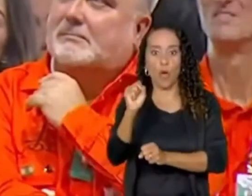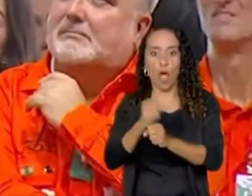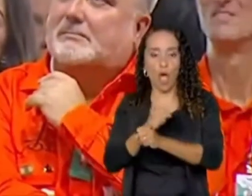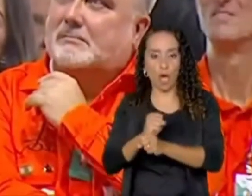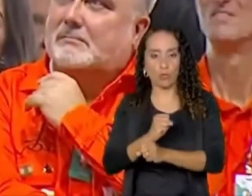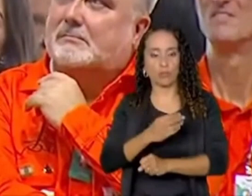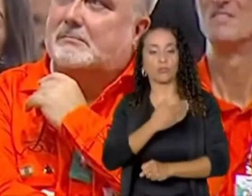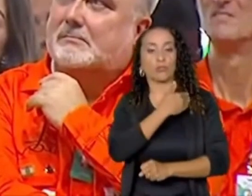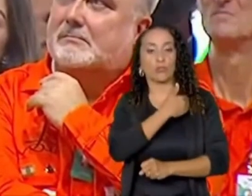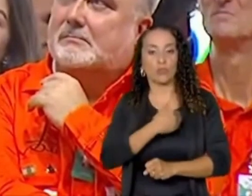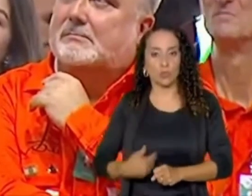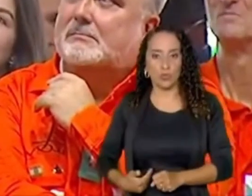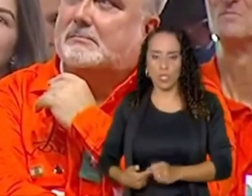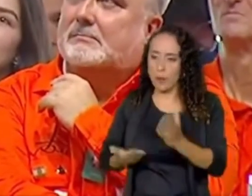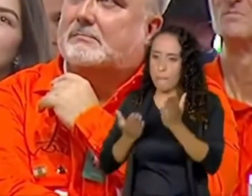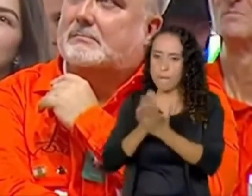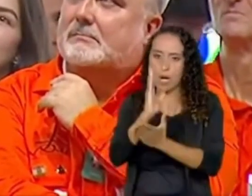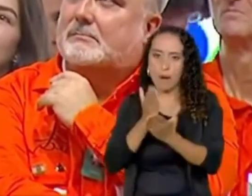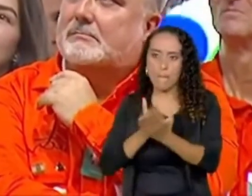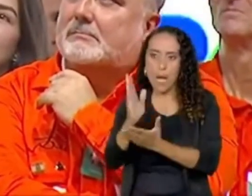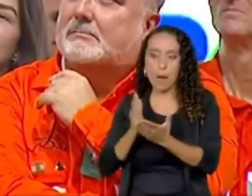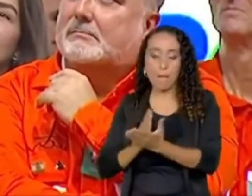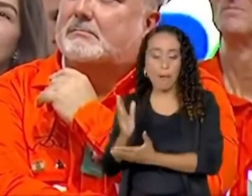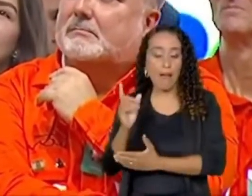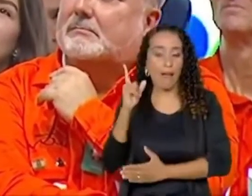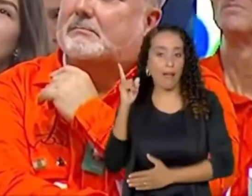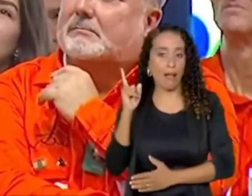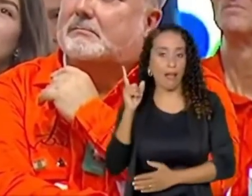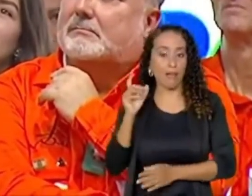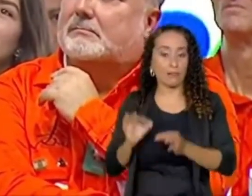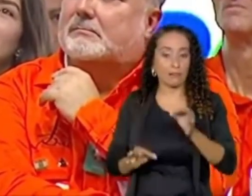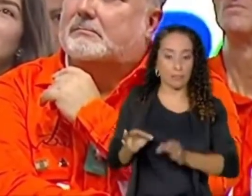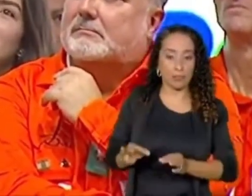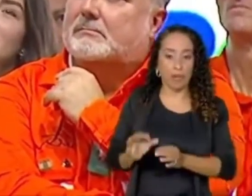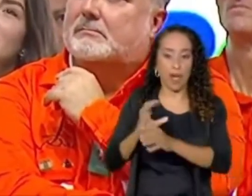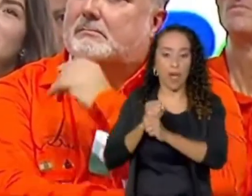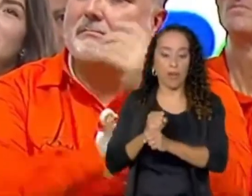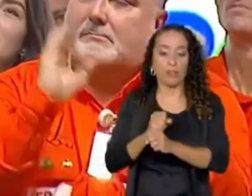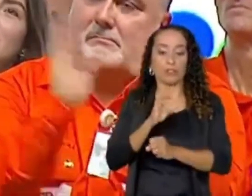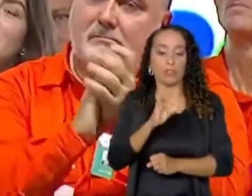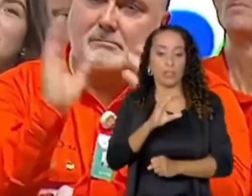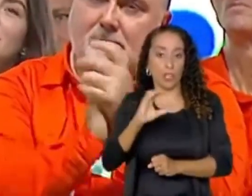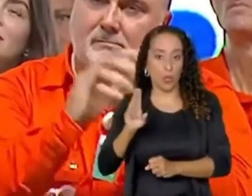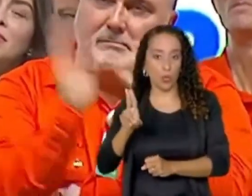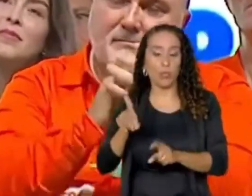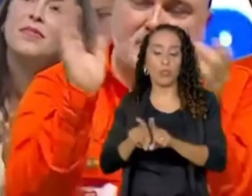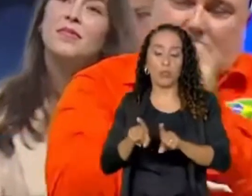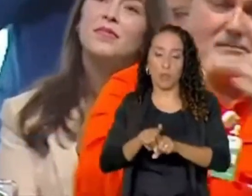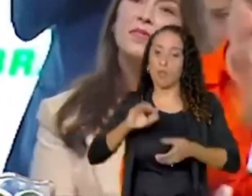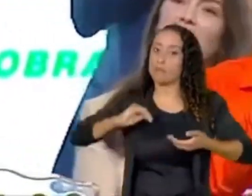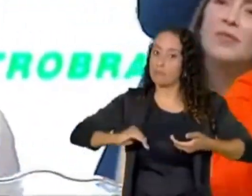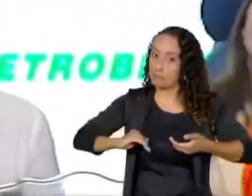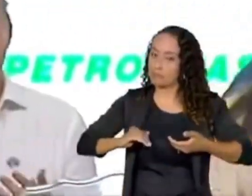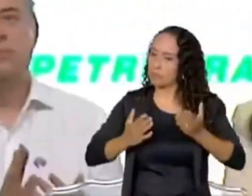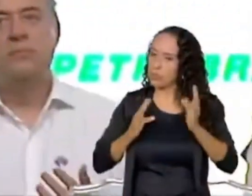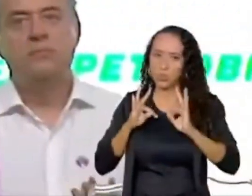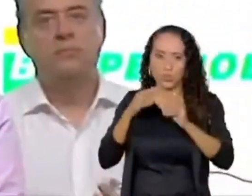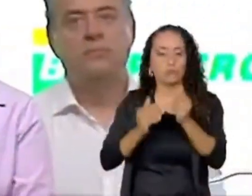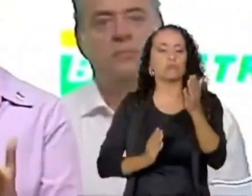aprovada por unanimidade no Tribunal de Contas e aprovada pelo Congresso Nacional.